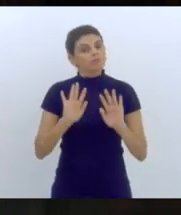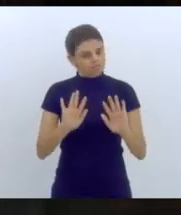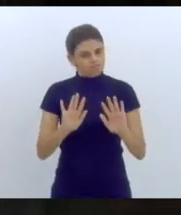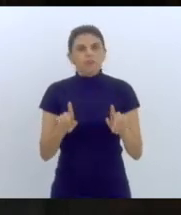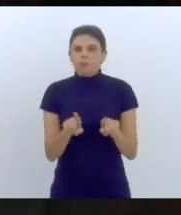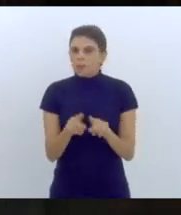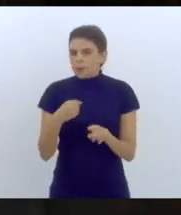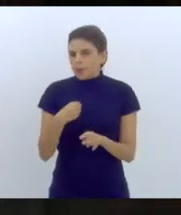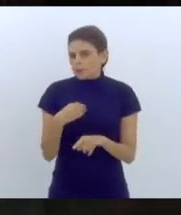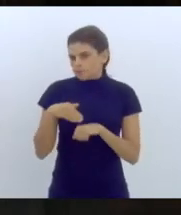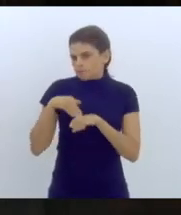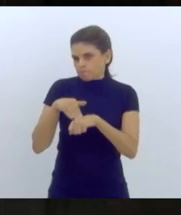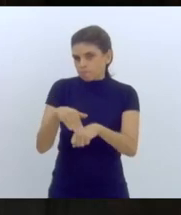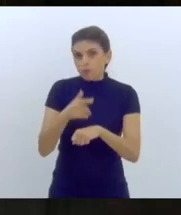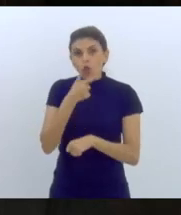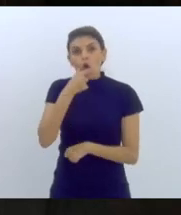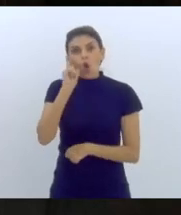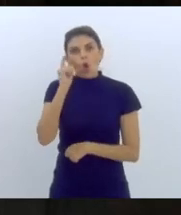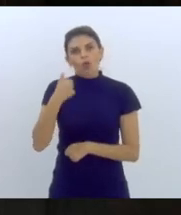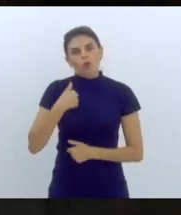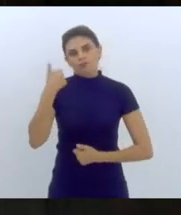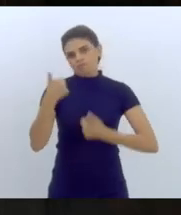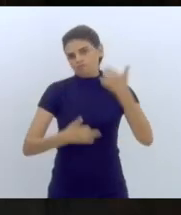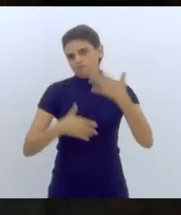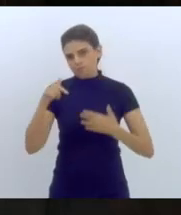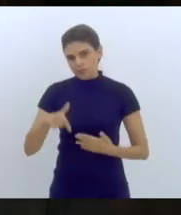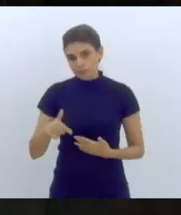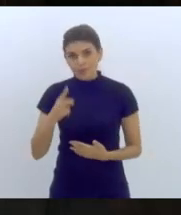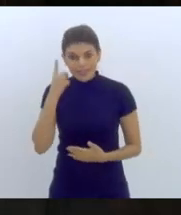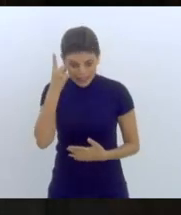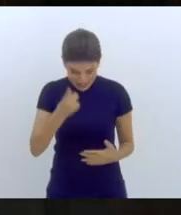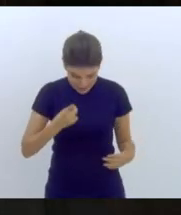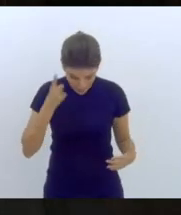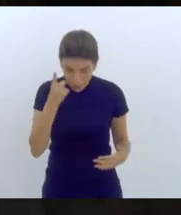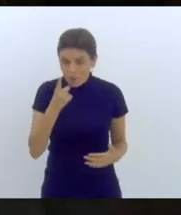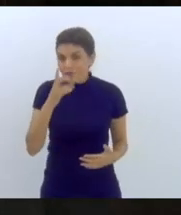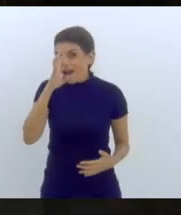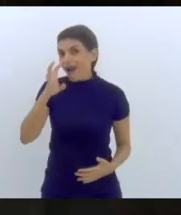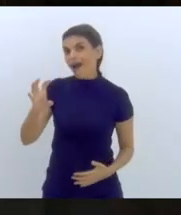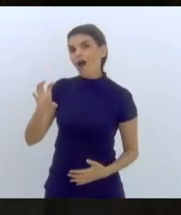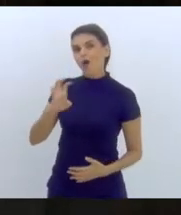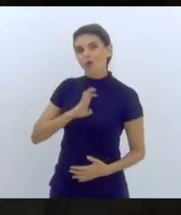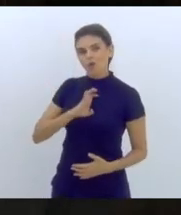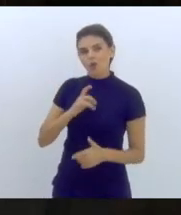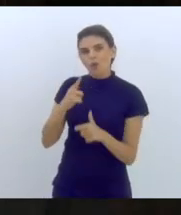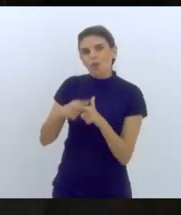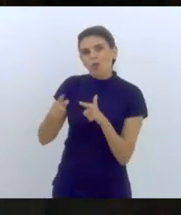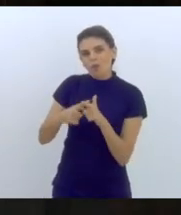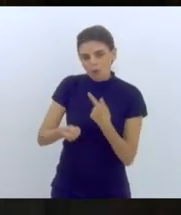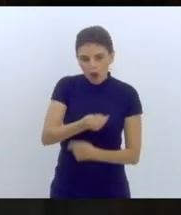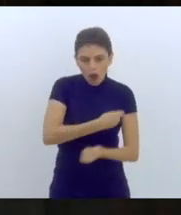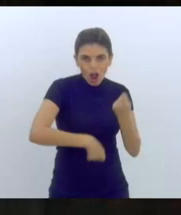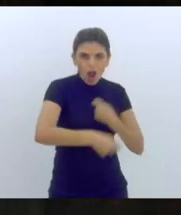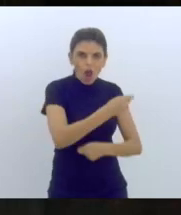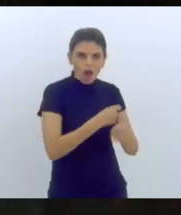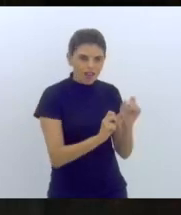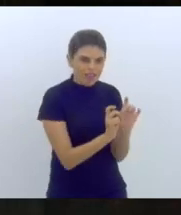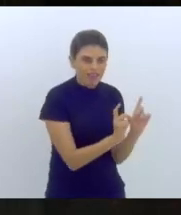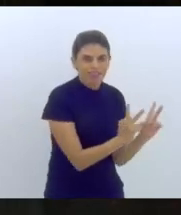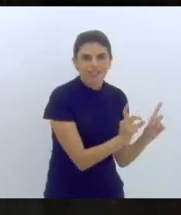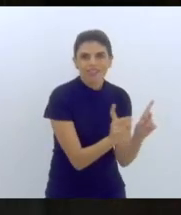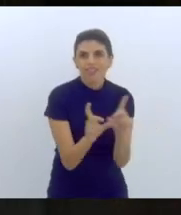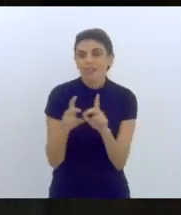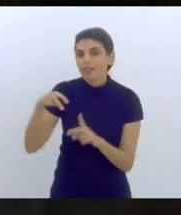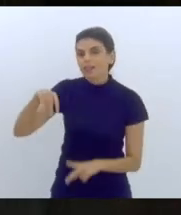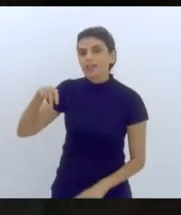falar o que eu disse ontem aqui. Os deputados vêm nos acusar de envolvimento com narcotráfico. Olha a gravidade dessa